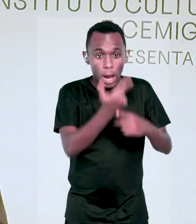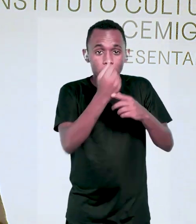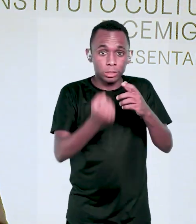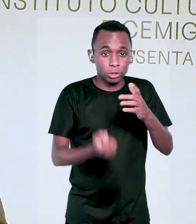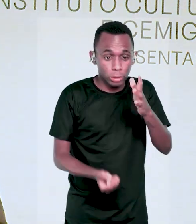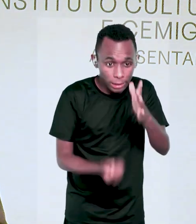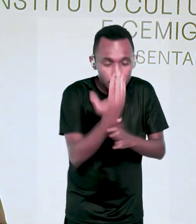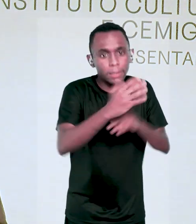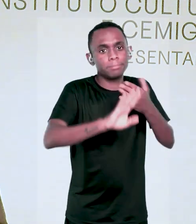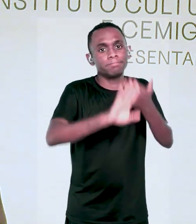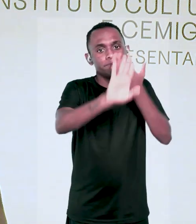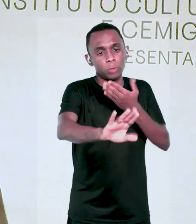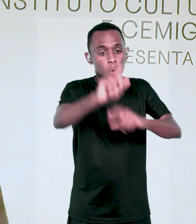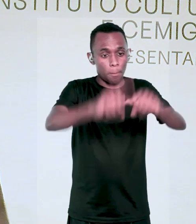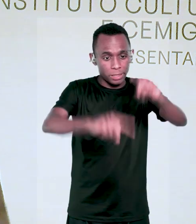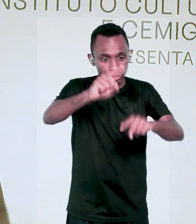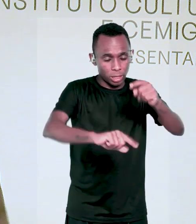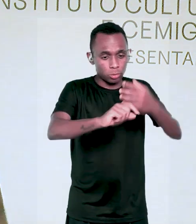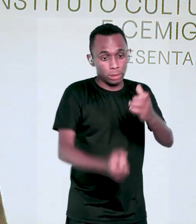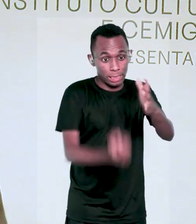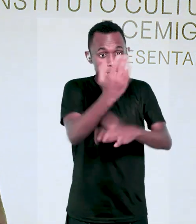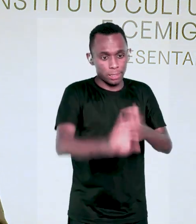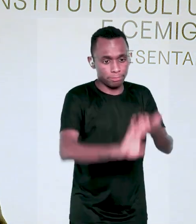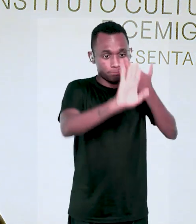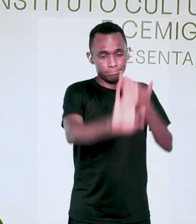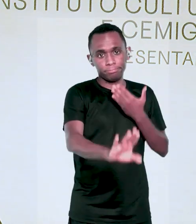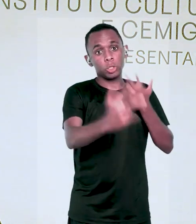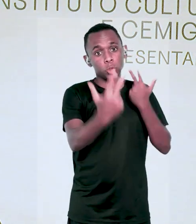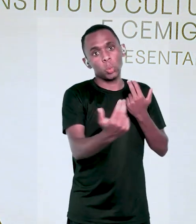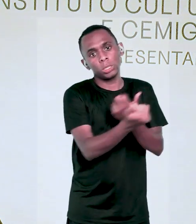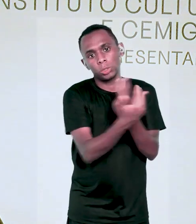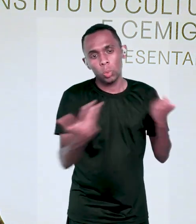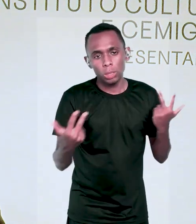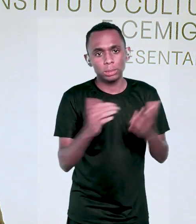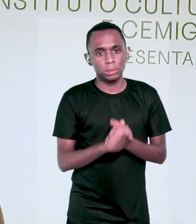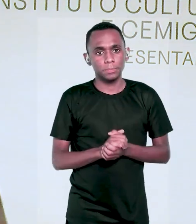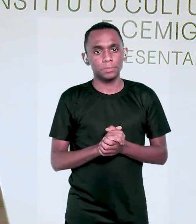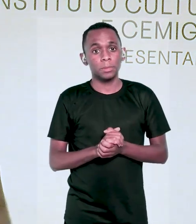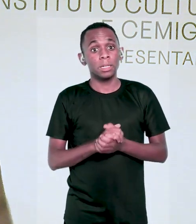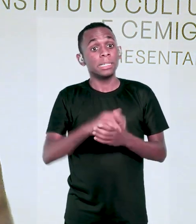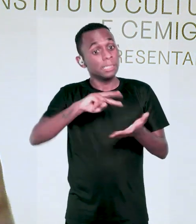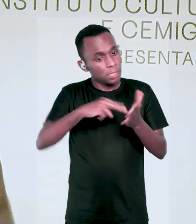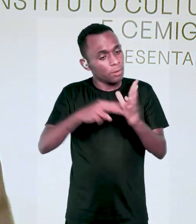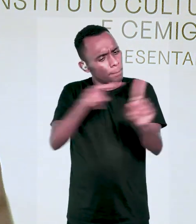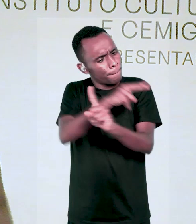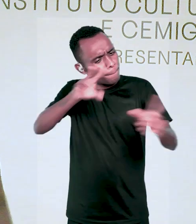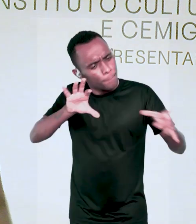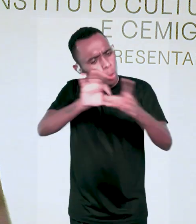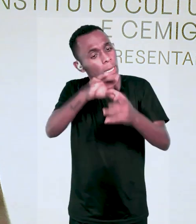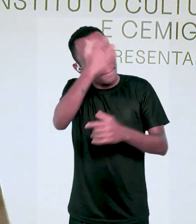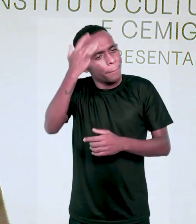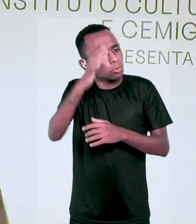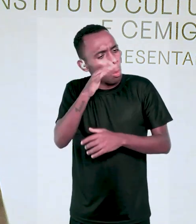e autônomo a obra ganha vida própria separada do seu criador e adquire a capacidade de se